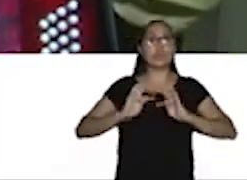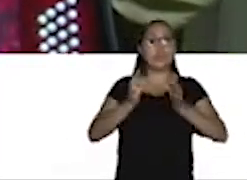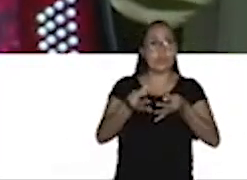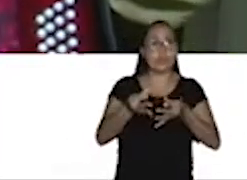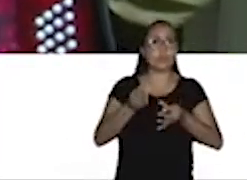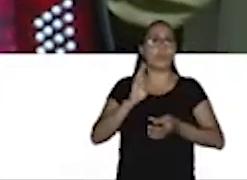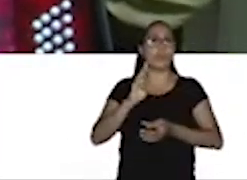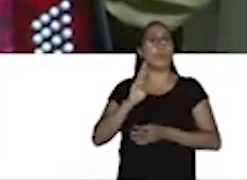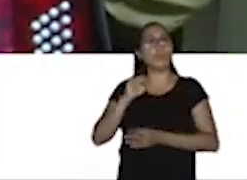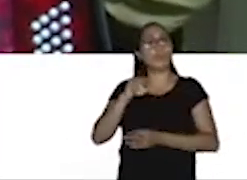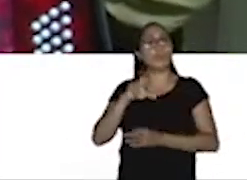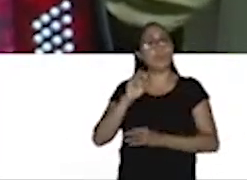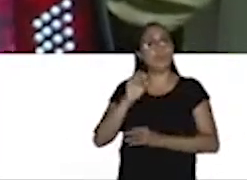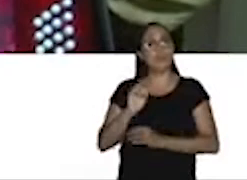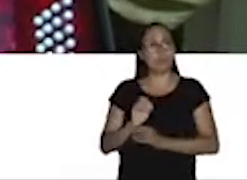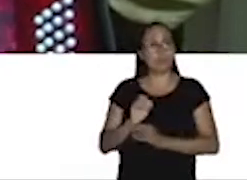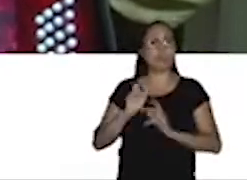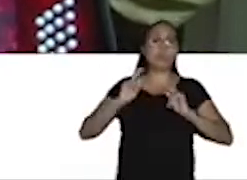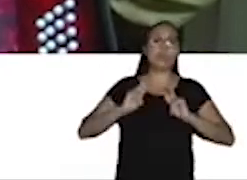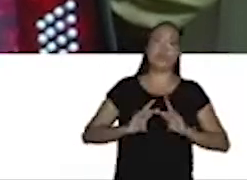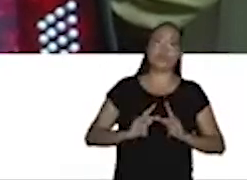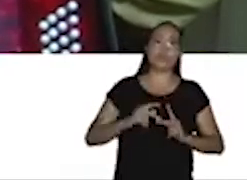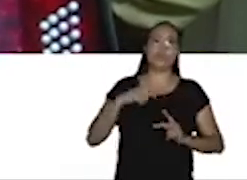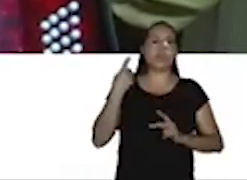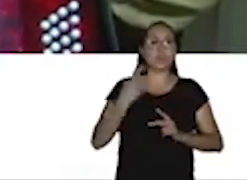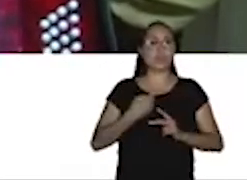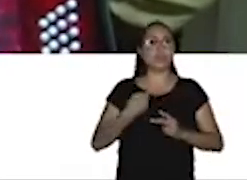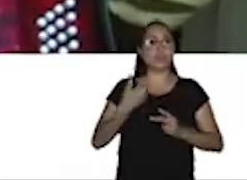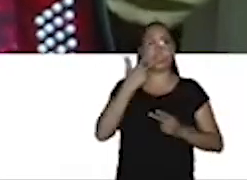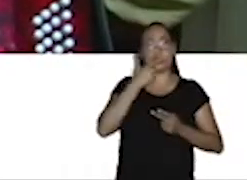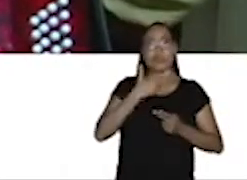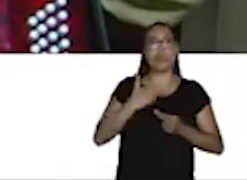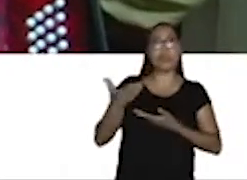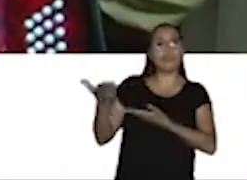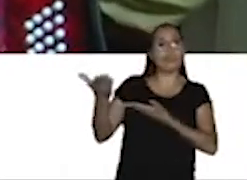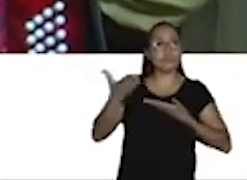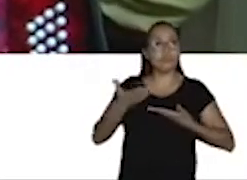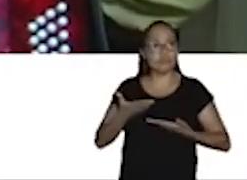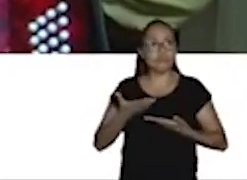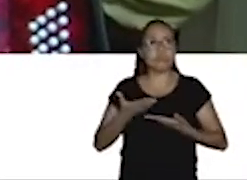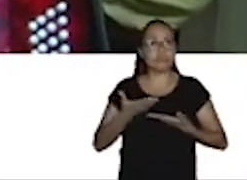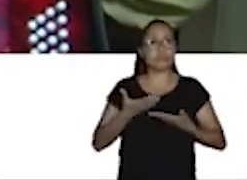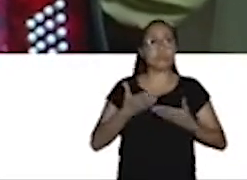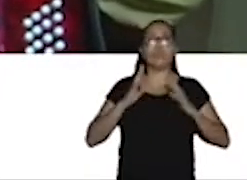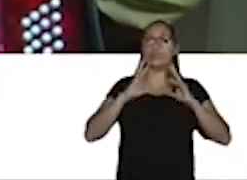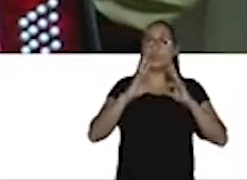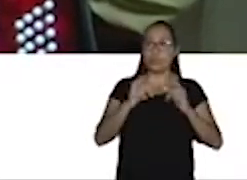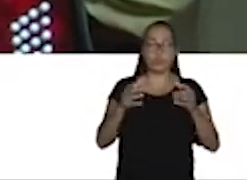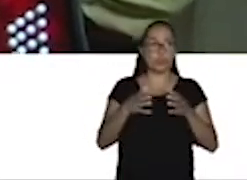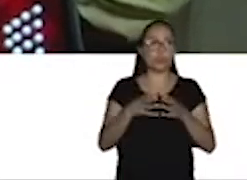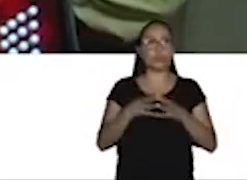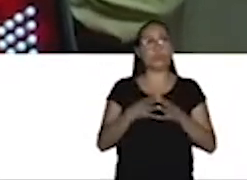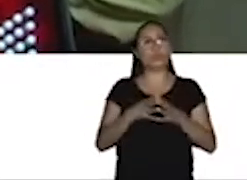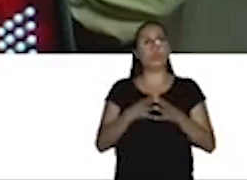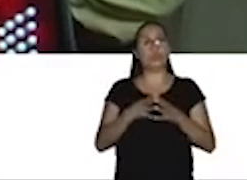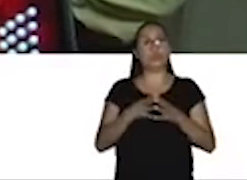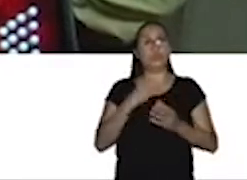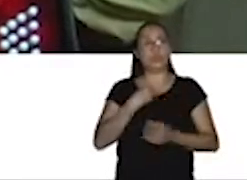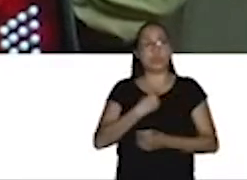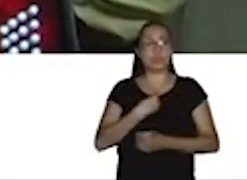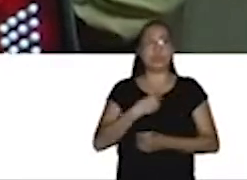Bruno, enfim, todo o pessoal que nos recebeu, o Edgar, o pessoal do vídeo, a Daiane, enfim, toda a equipe, todo mundo aqui que nos